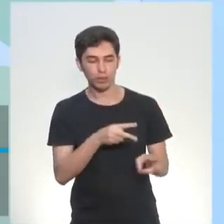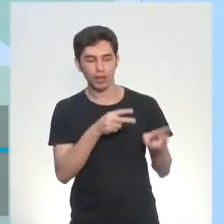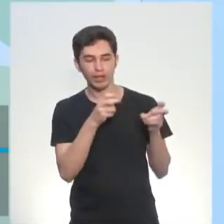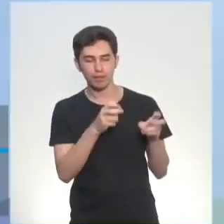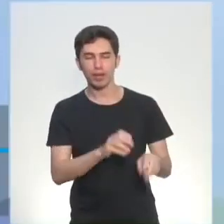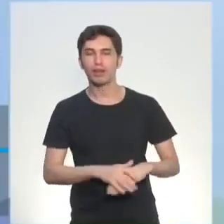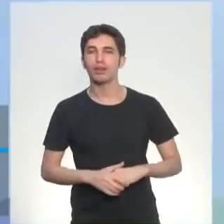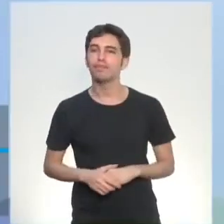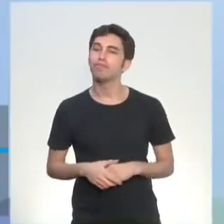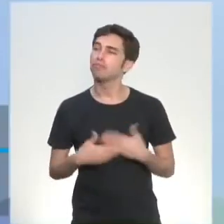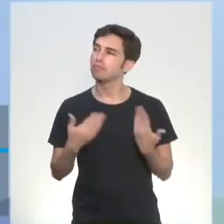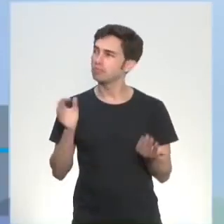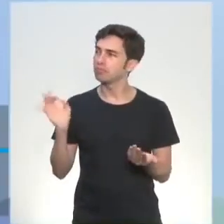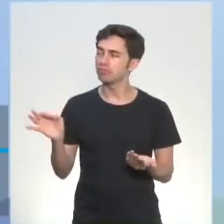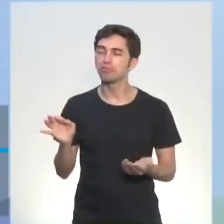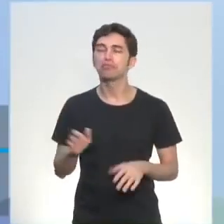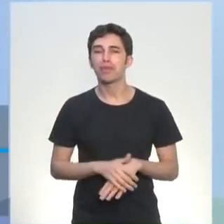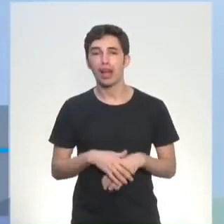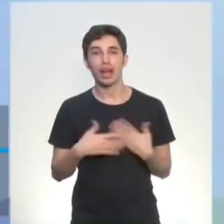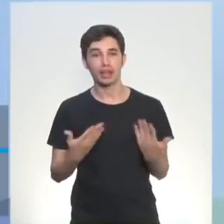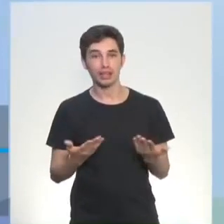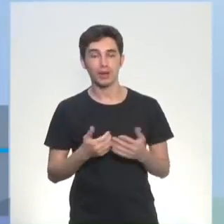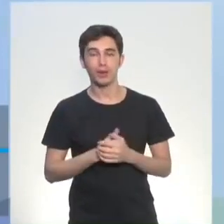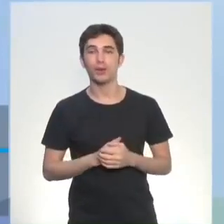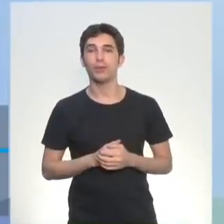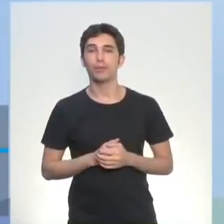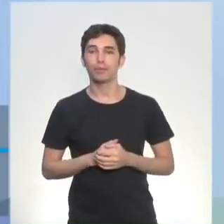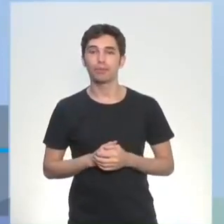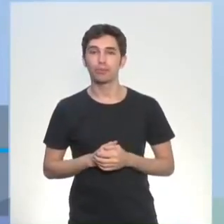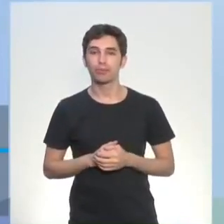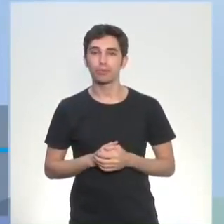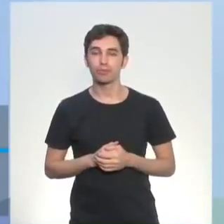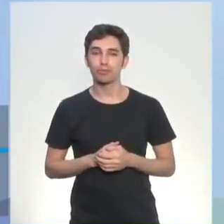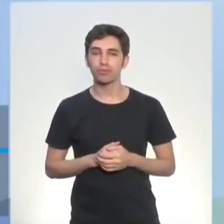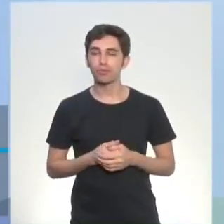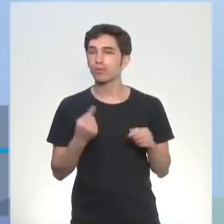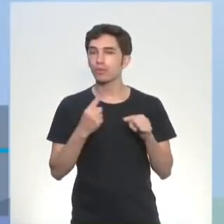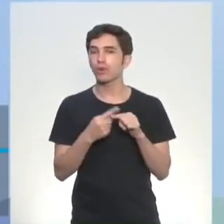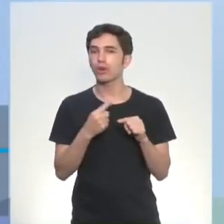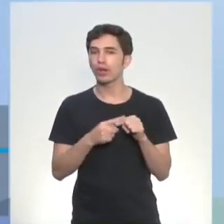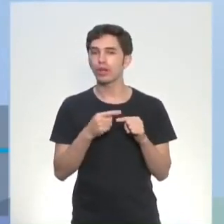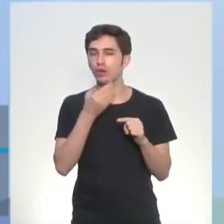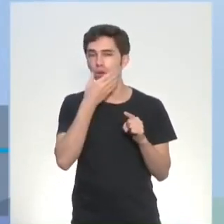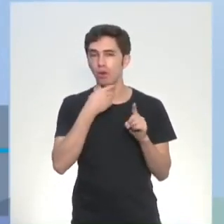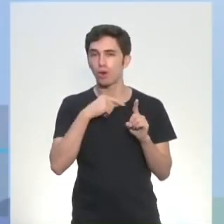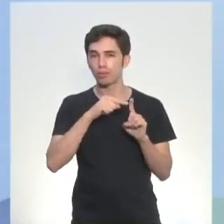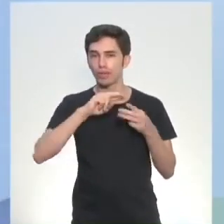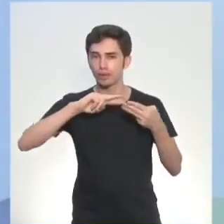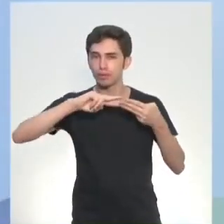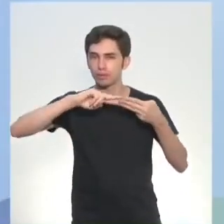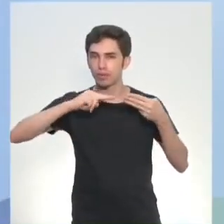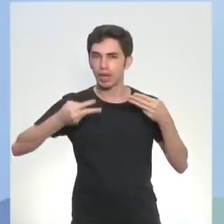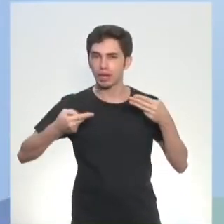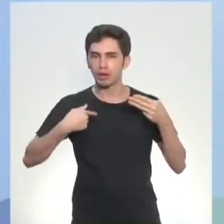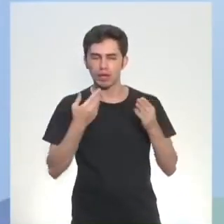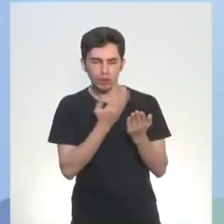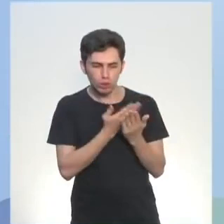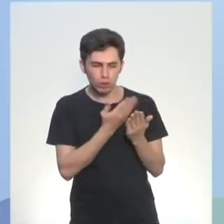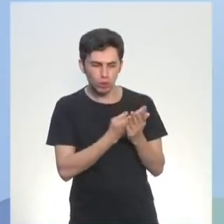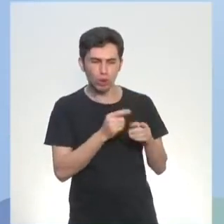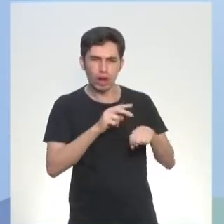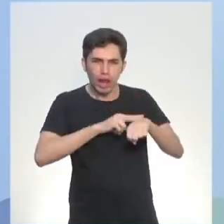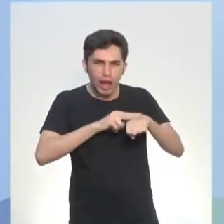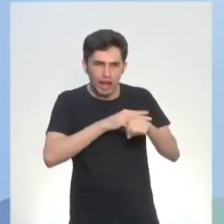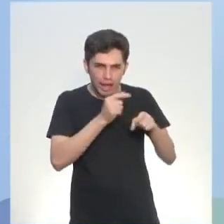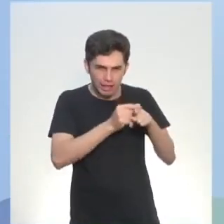Isso aí. E aí, então, pegando esse gancho aí, Giba, então, olha só, por que será que Mendel estudou as ervilhas, né? Então, como vocês mesmos colocaram